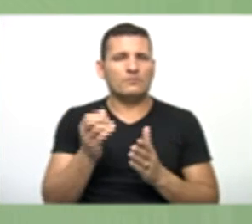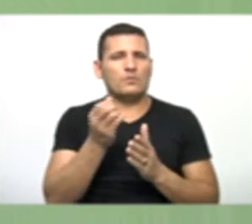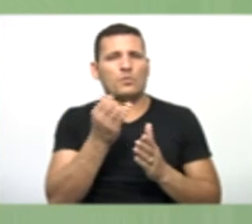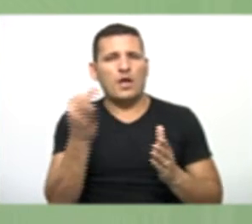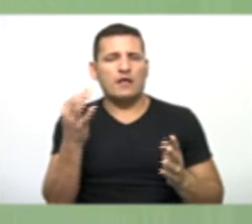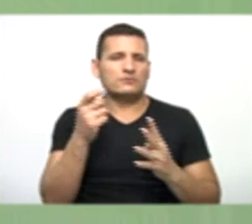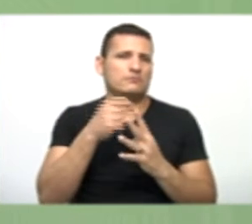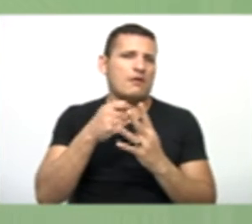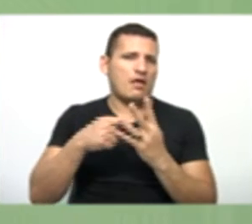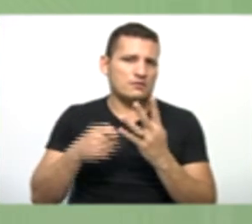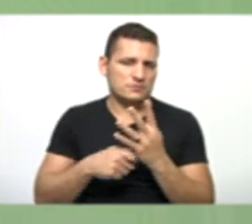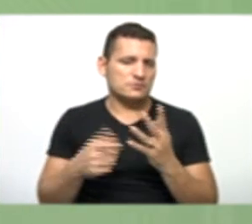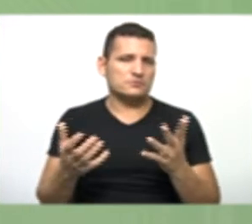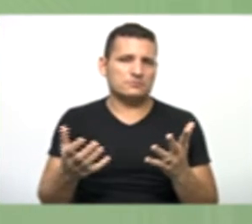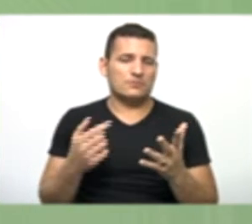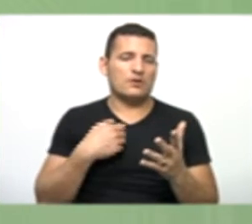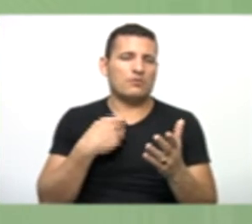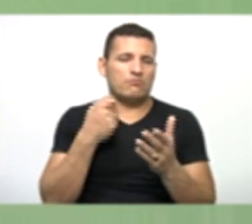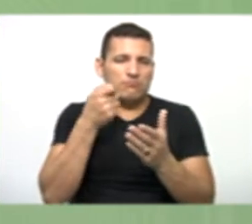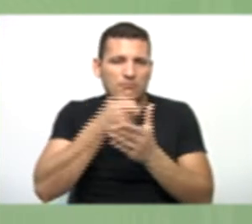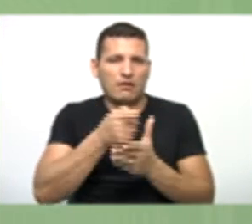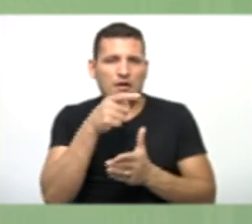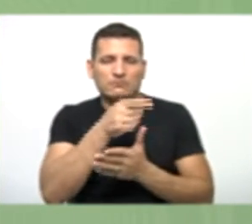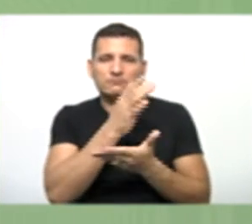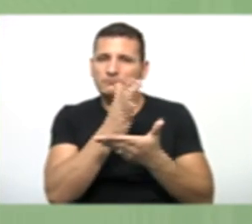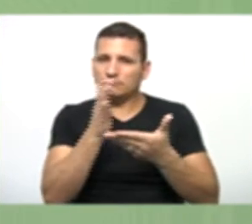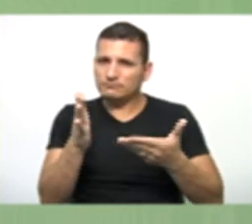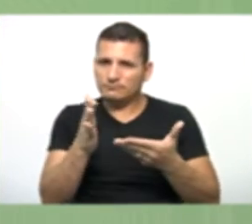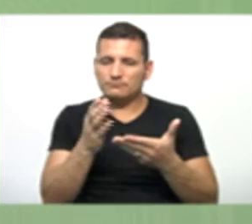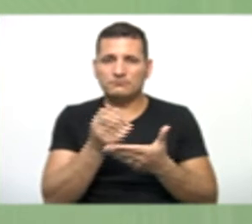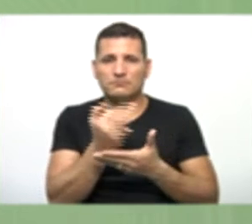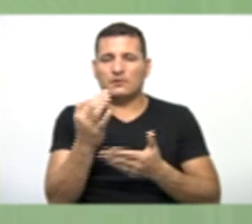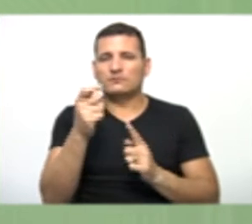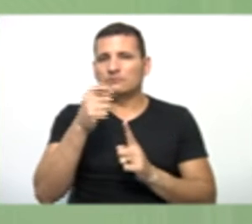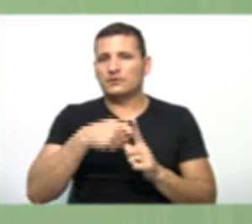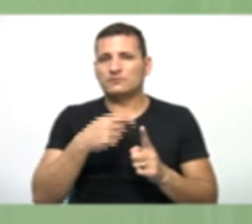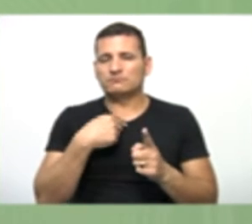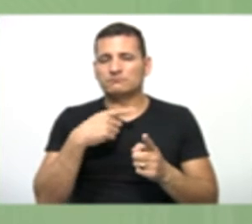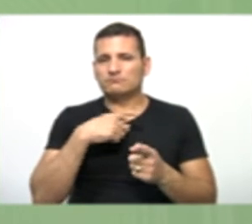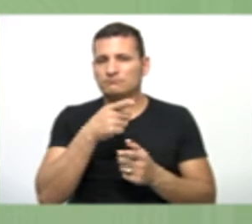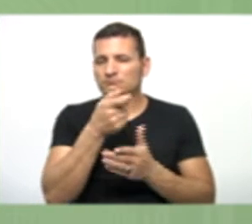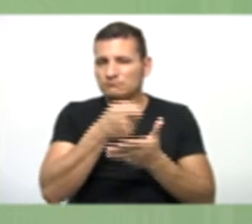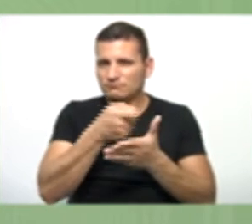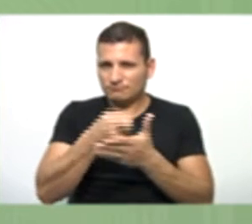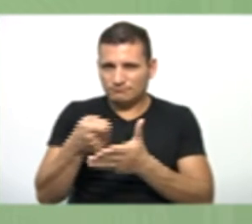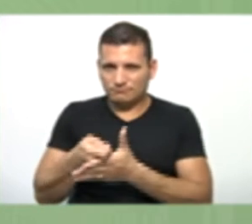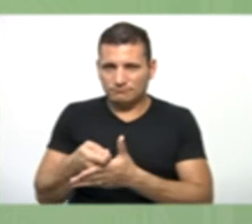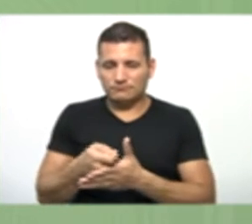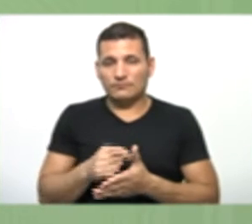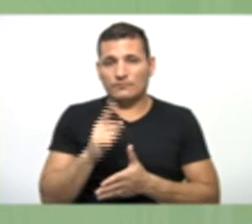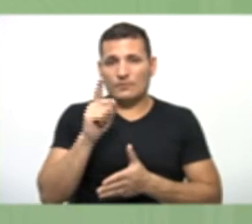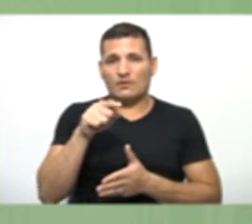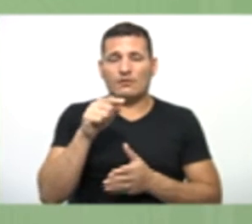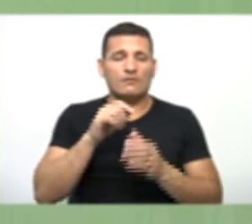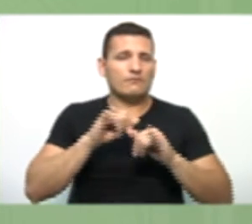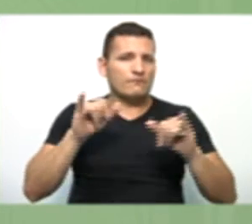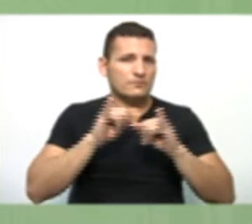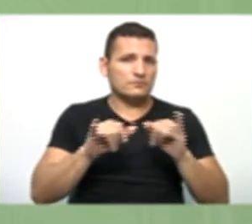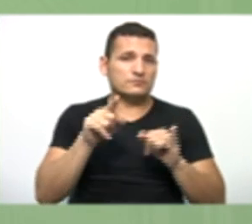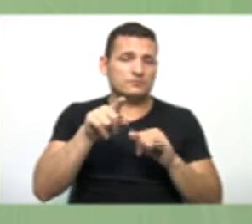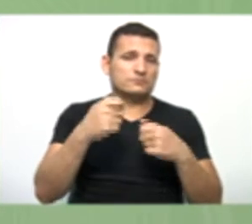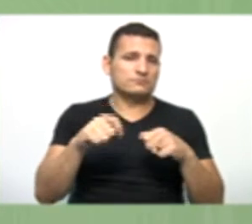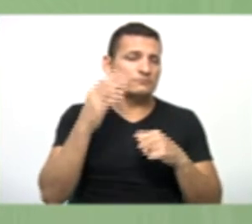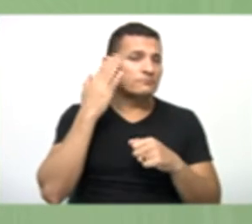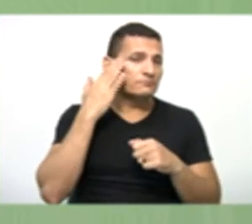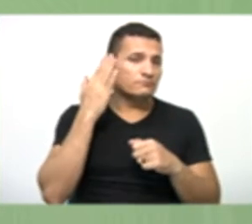quantos meses eu vou pagar aquela parcela, quantos meses eu vou ter aquele pagamento. Então essas são as informações que você precisa